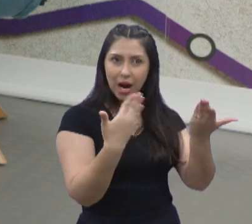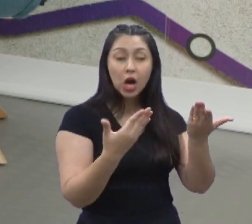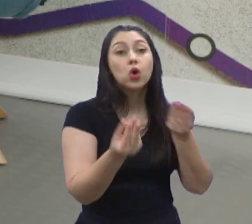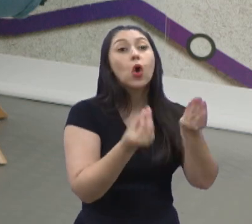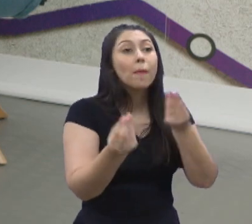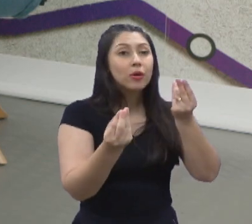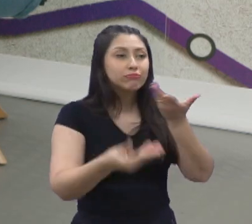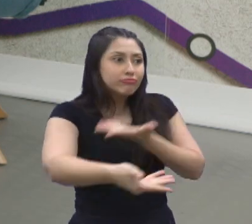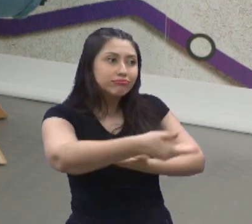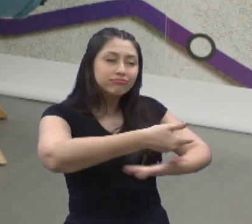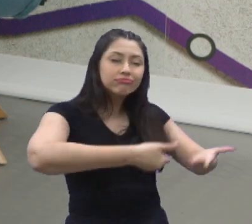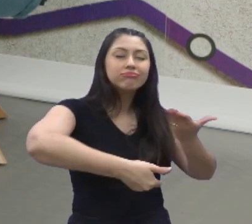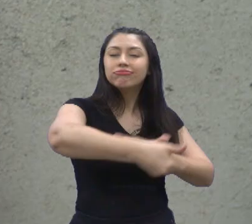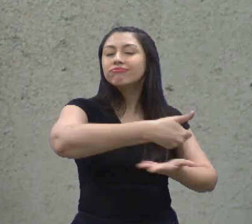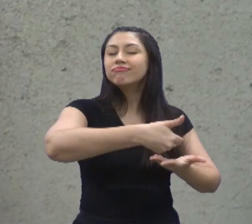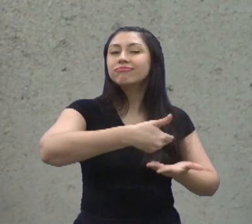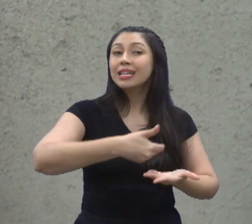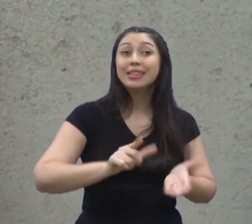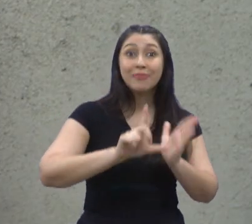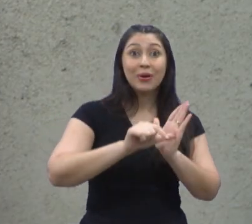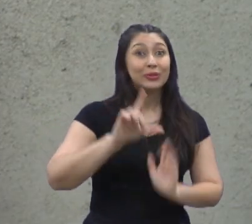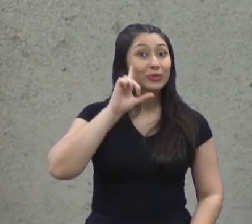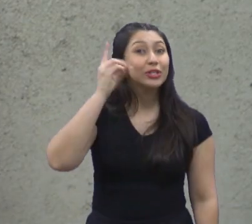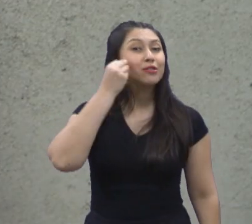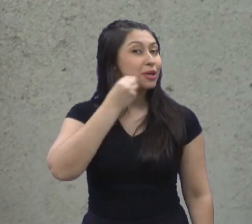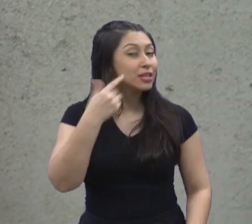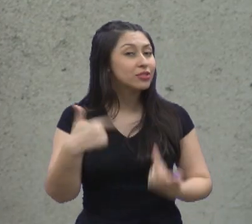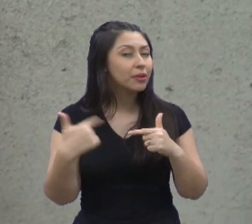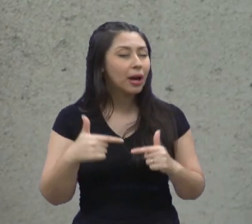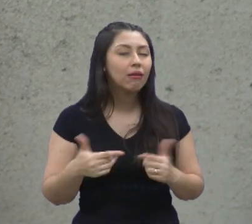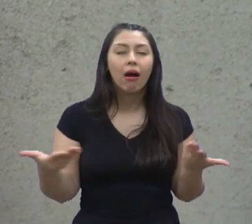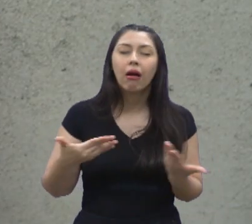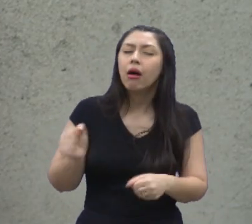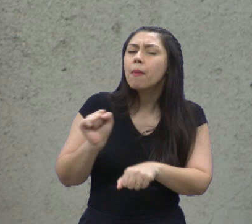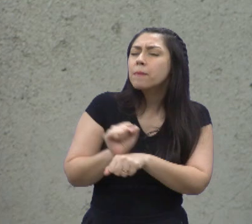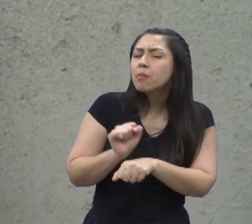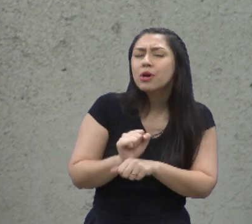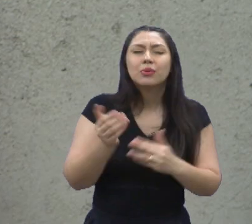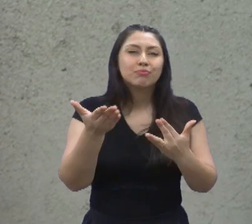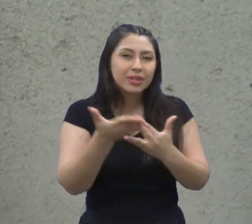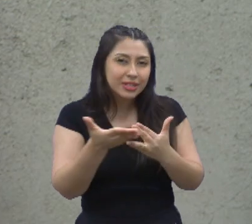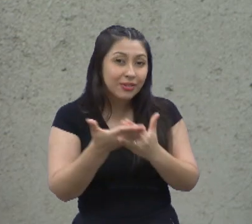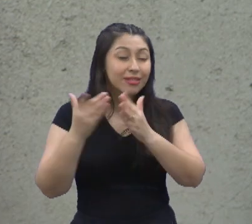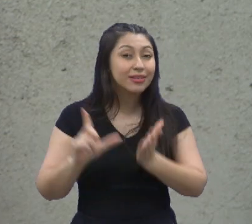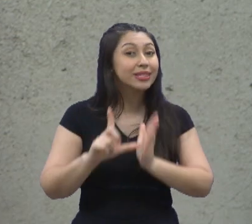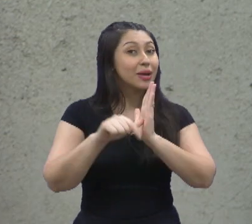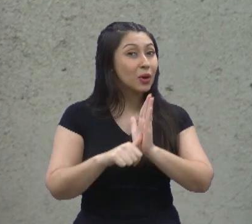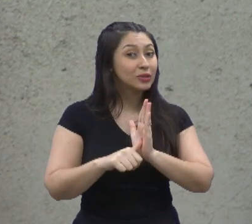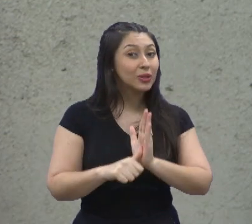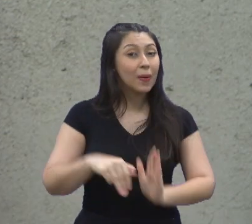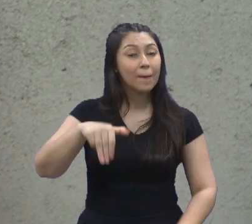humana, principalmente no nosso Job do Dia. Então a gente vai parar um pouquinho o nosso papo aqui para chamar o intervalo, mas na volta tem o repórter